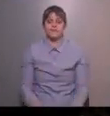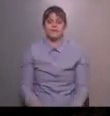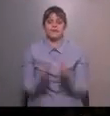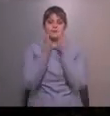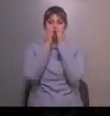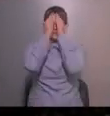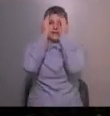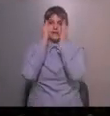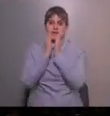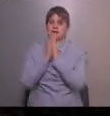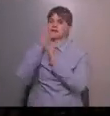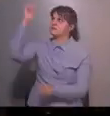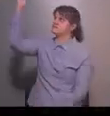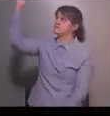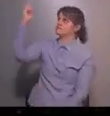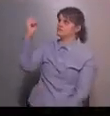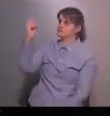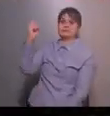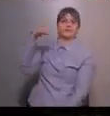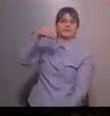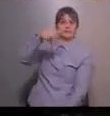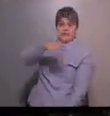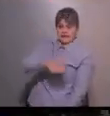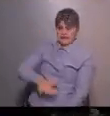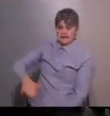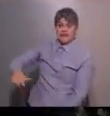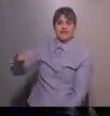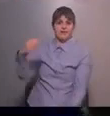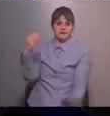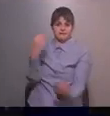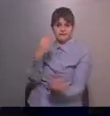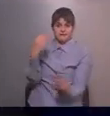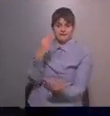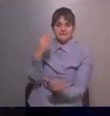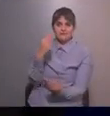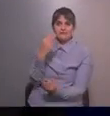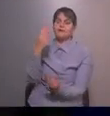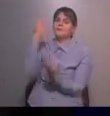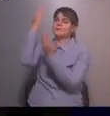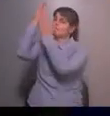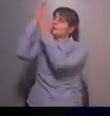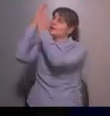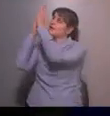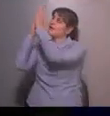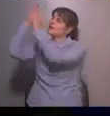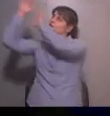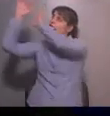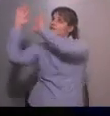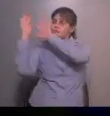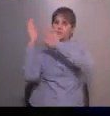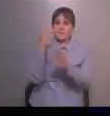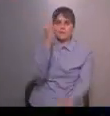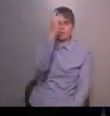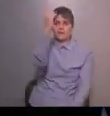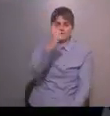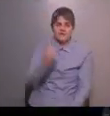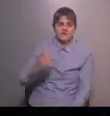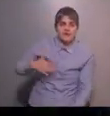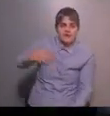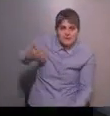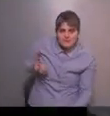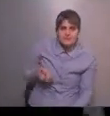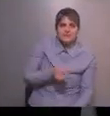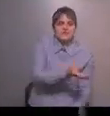Maria manifestou-se neste lugar, trazendo de Deus paz, graça e misericórdia para a